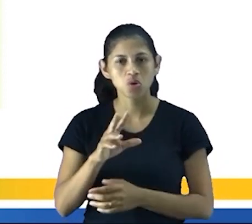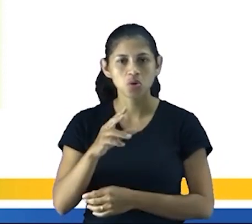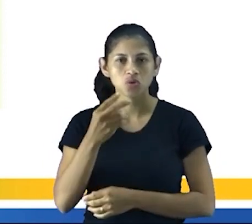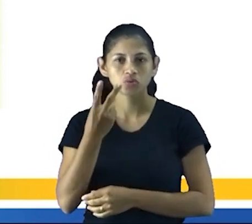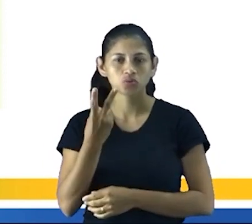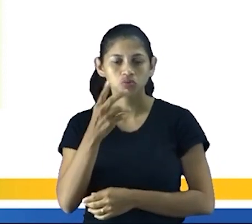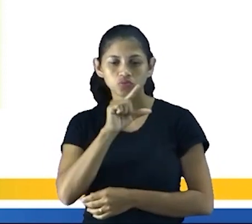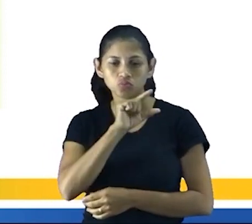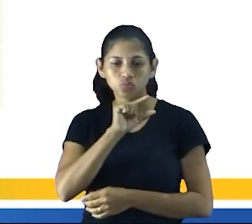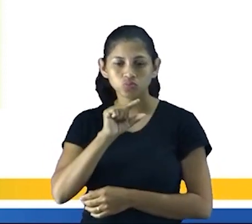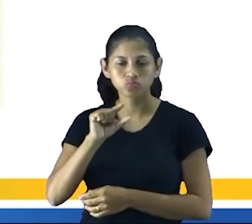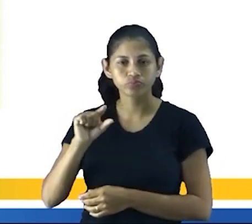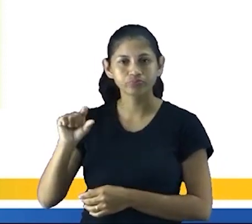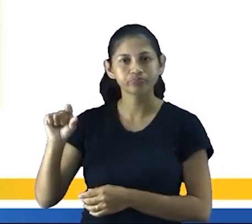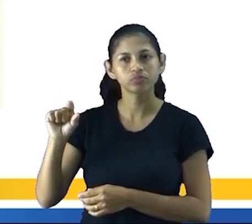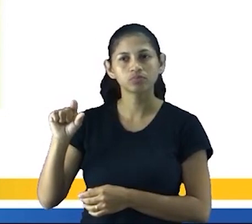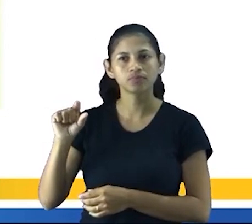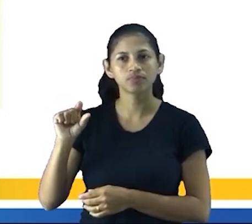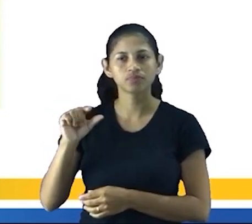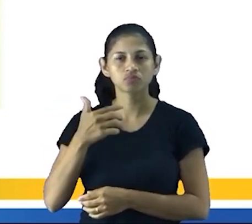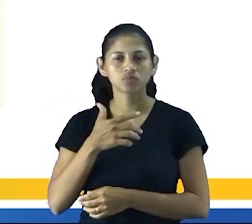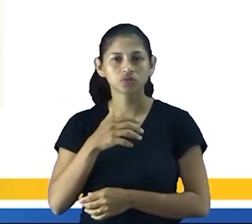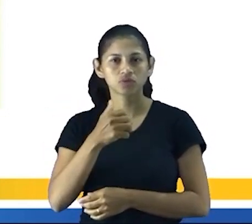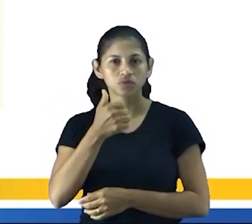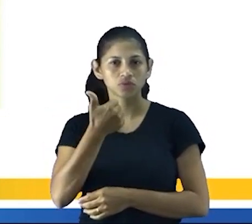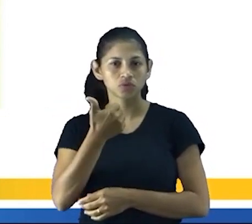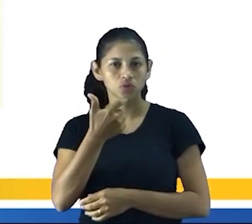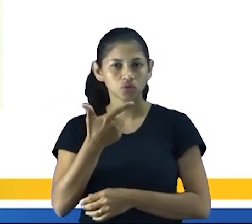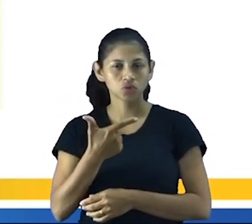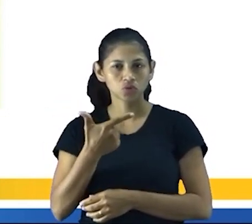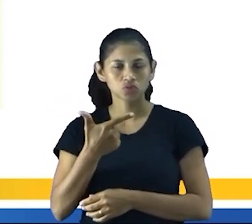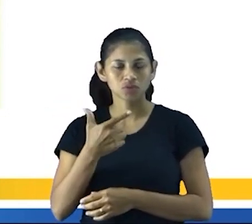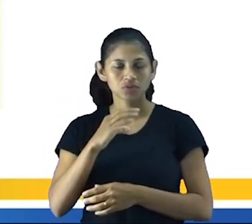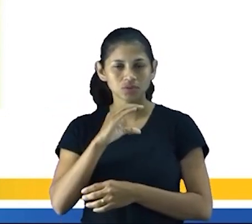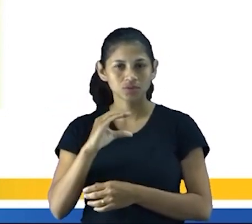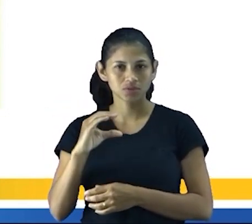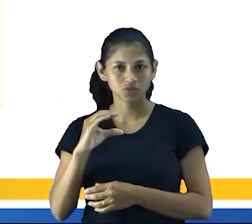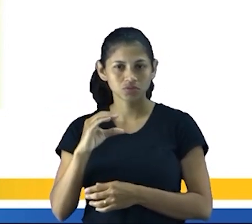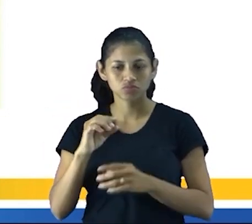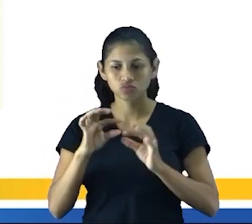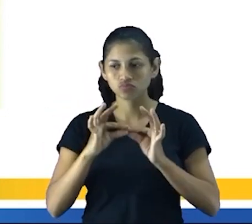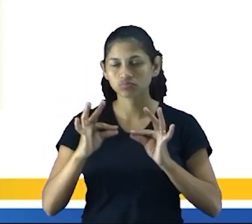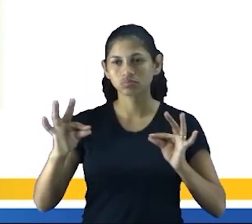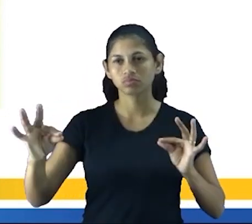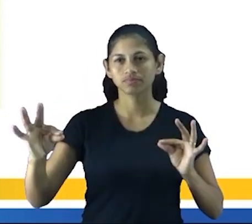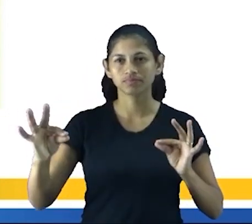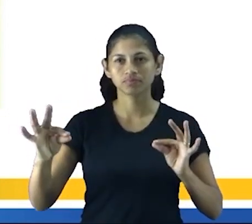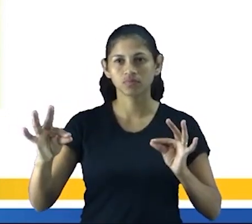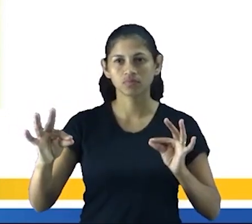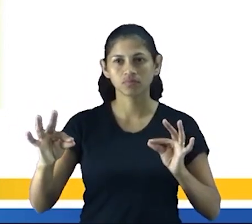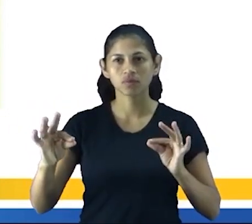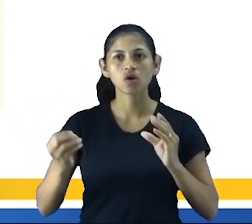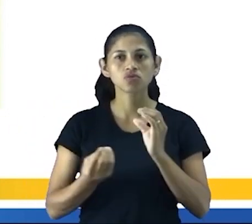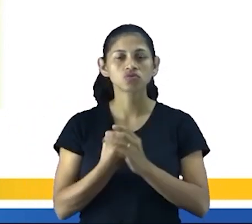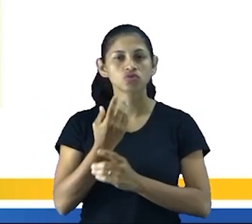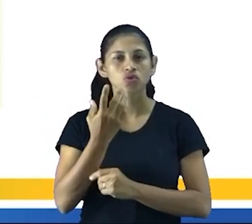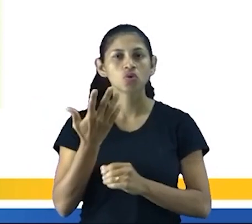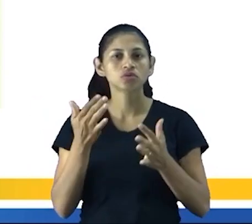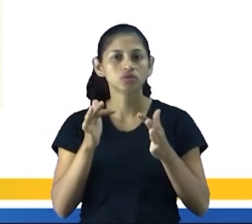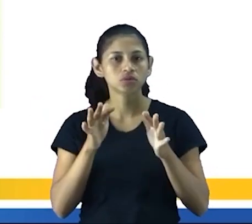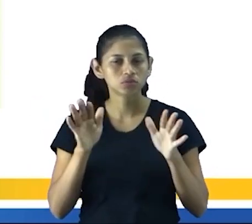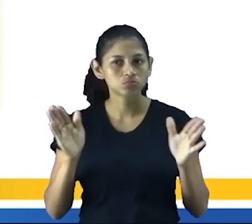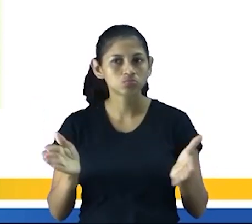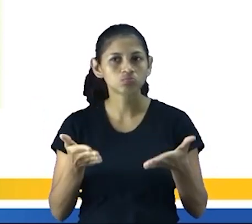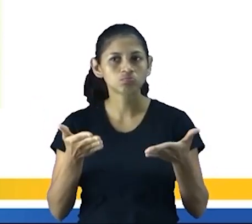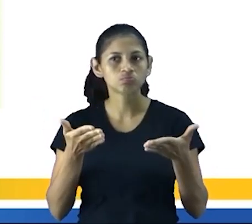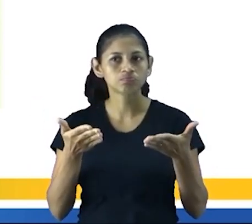de espessura e uns 12 a 15 centímetros de comprimento. Obviamente de origem moderna. O seu